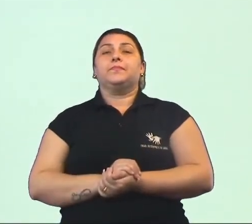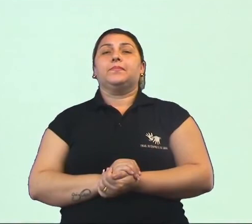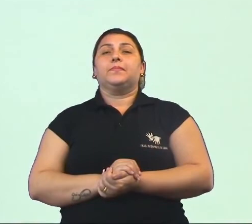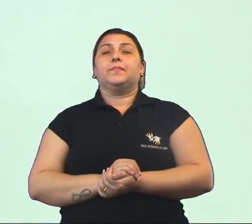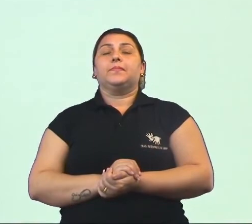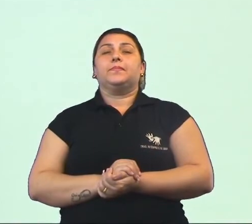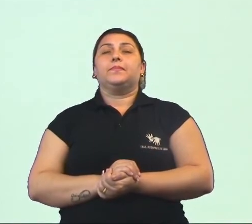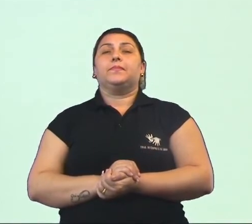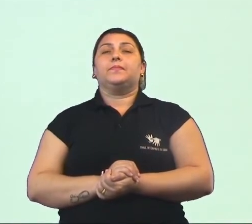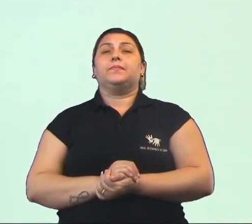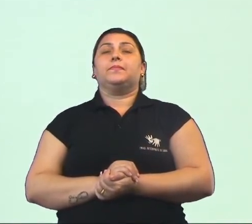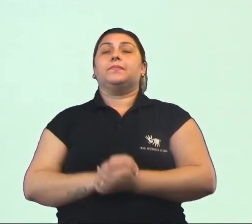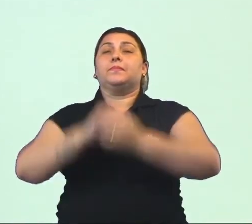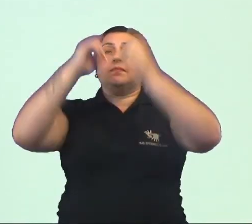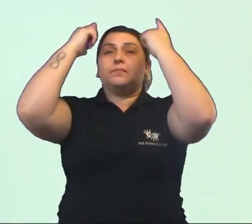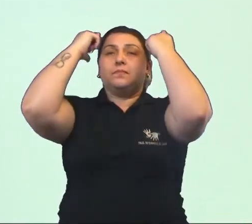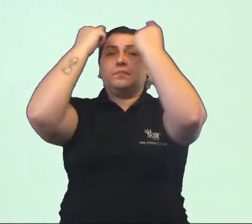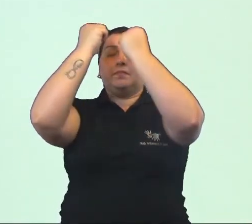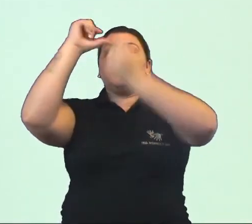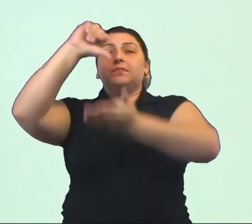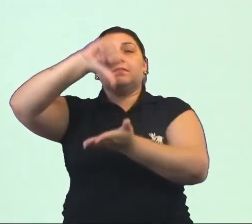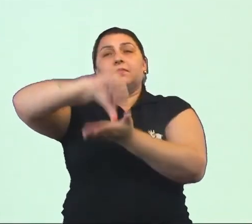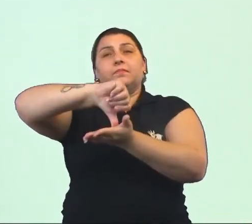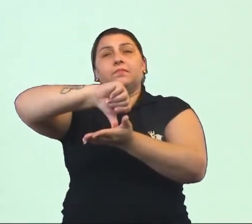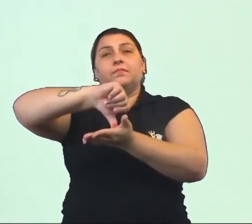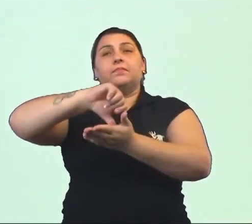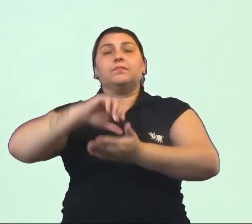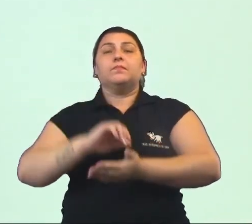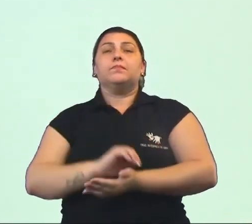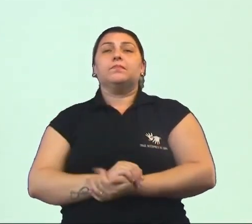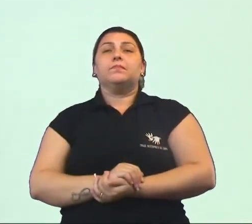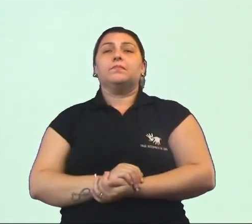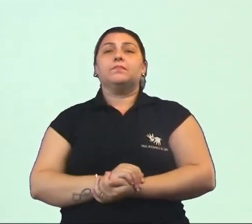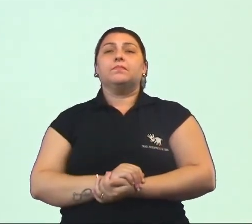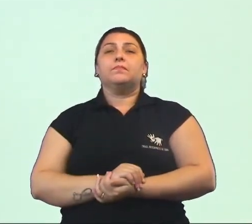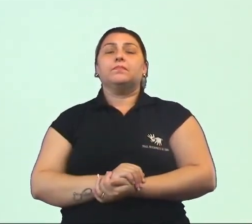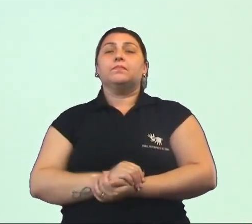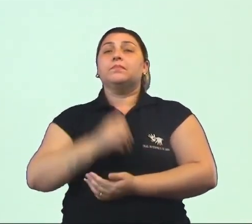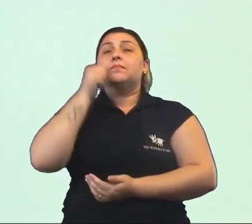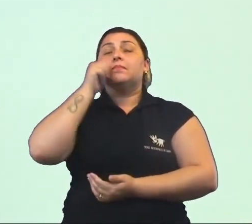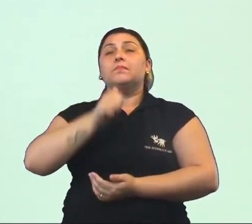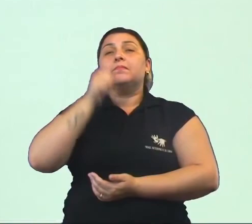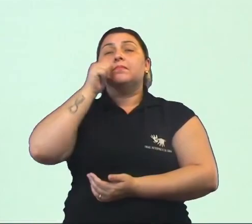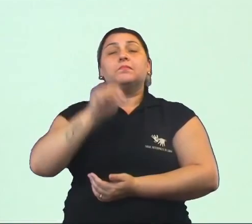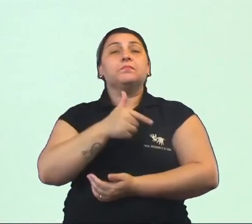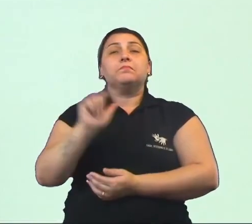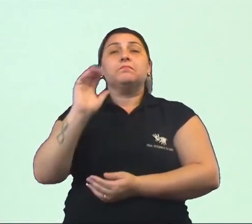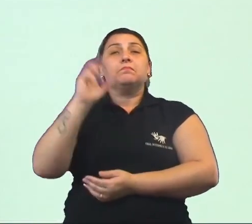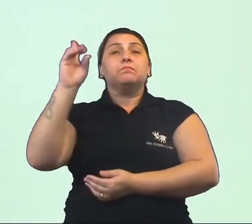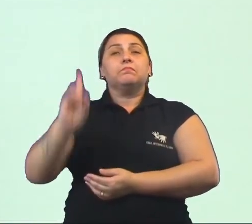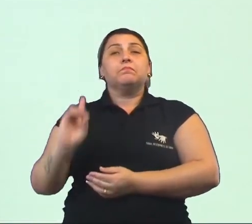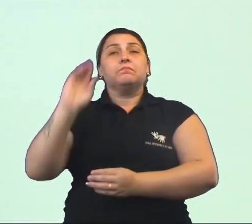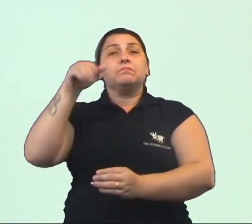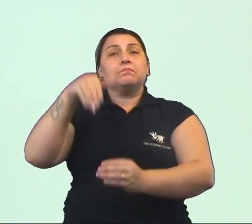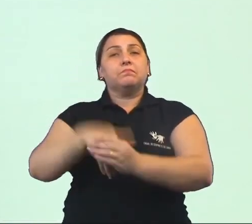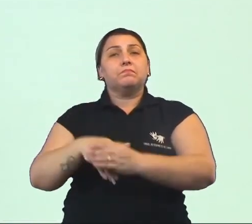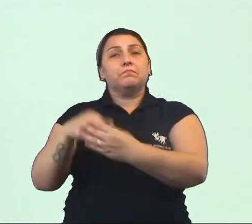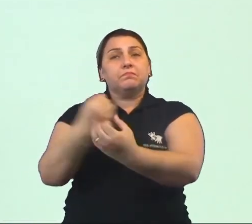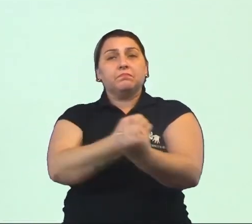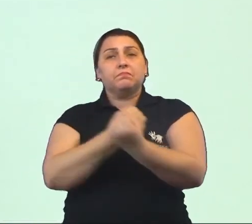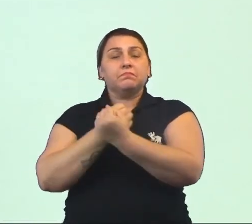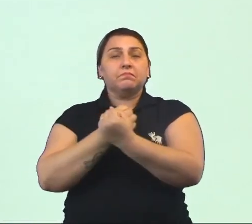nascidas na Grécia, né, em Atenas. E as mulheres, elas não tinham direito também aos escravos